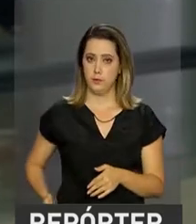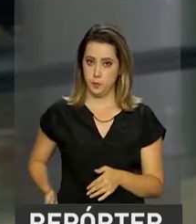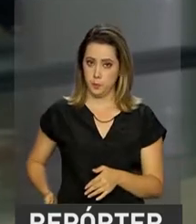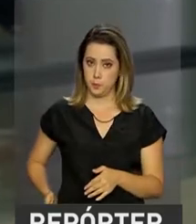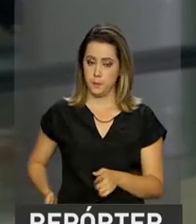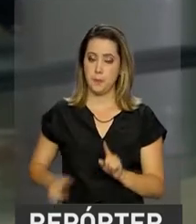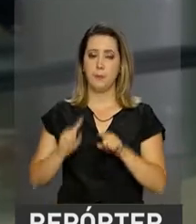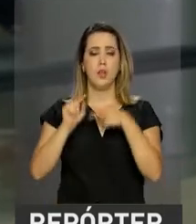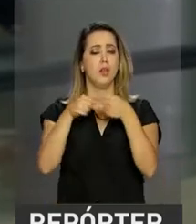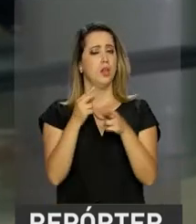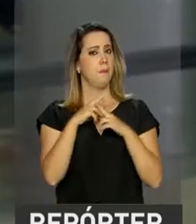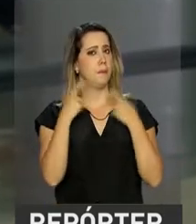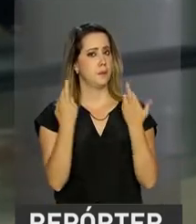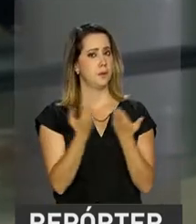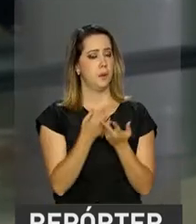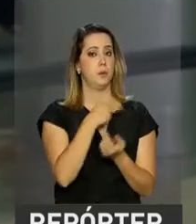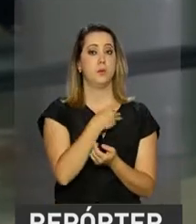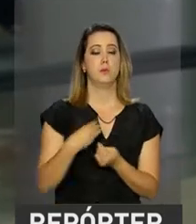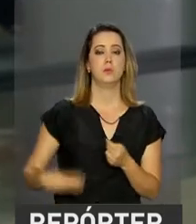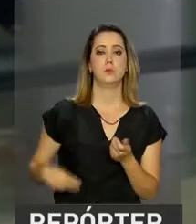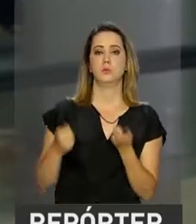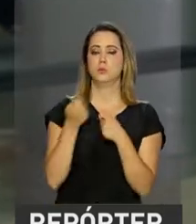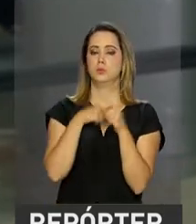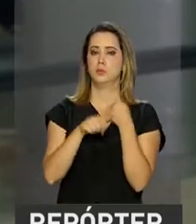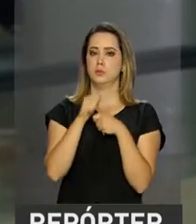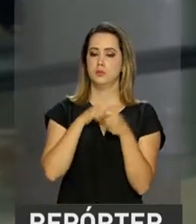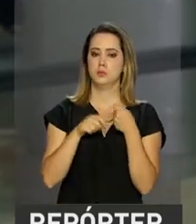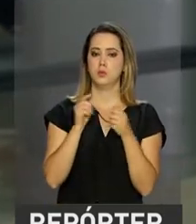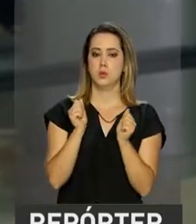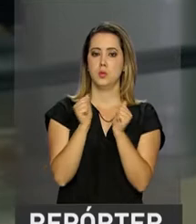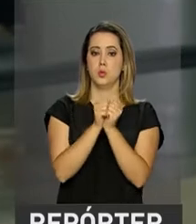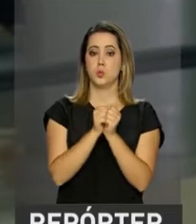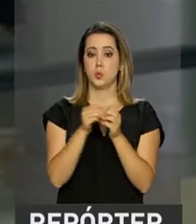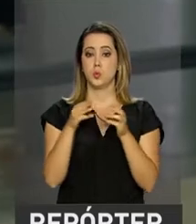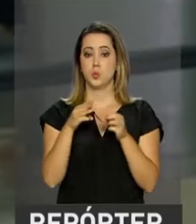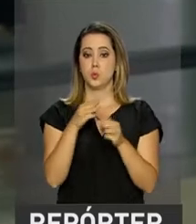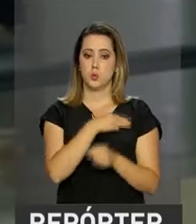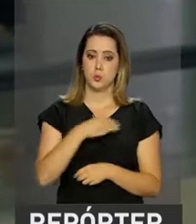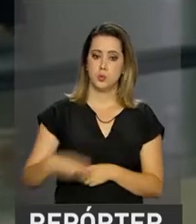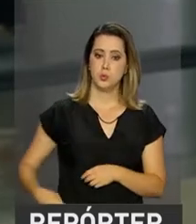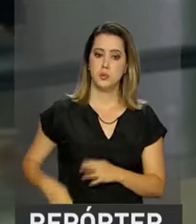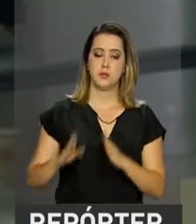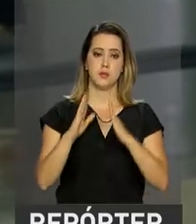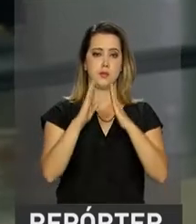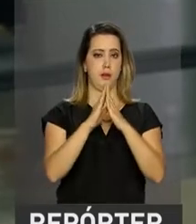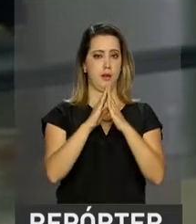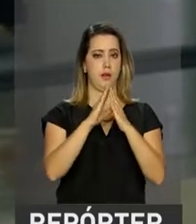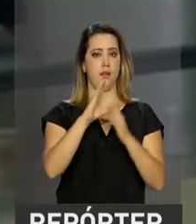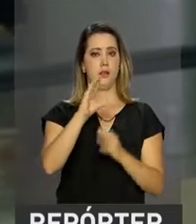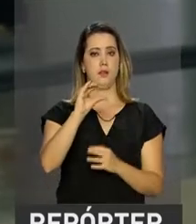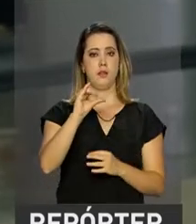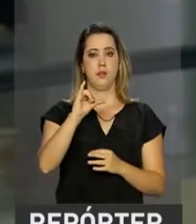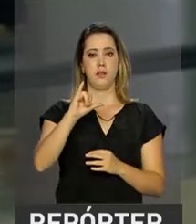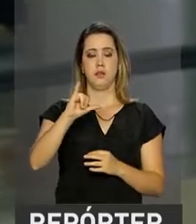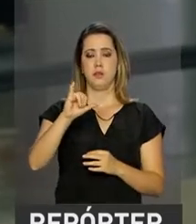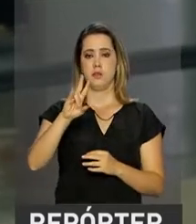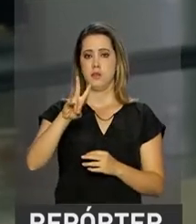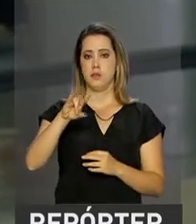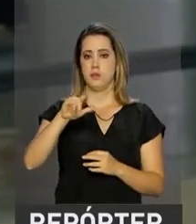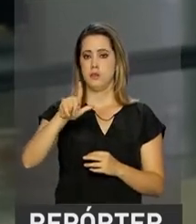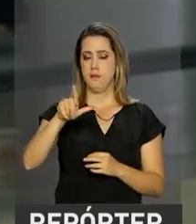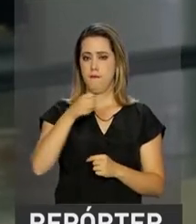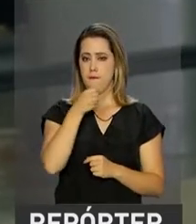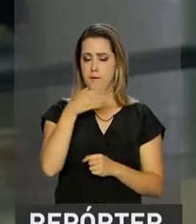reunião o ministro da fazenda henrique meirelles eo ministro da casa civil eliseu padilha eles conversaram com a